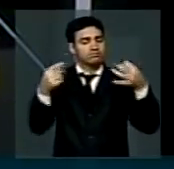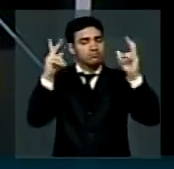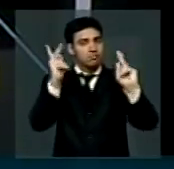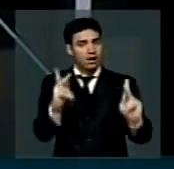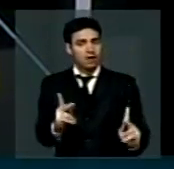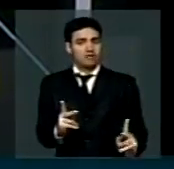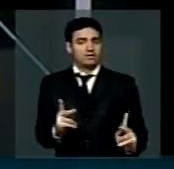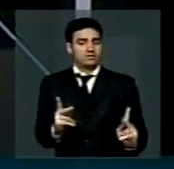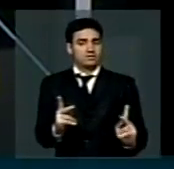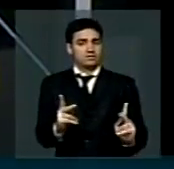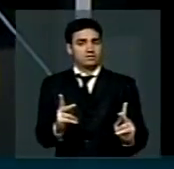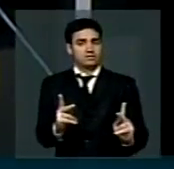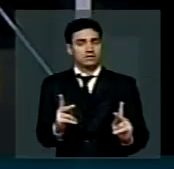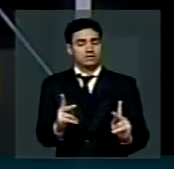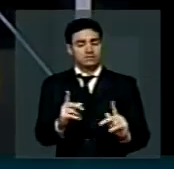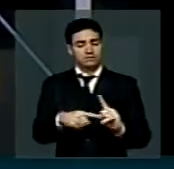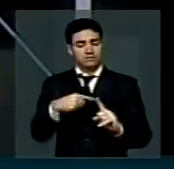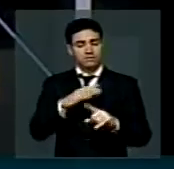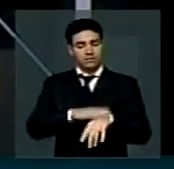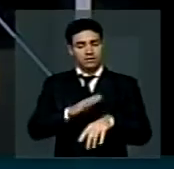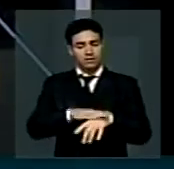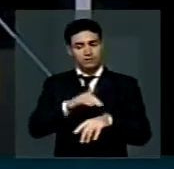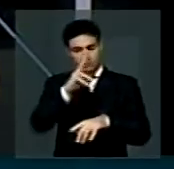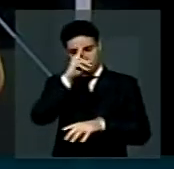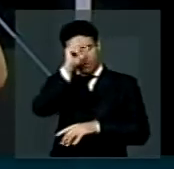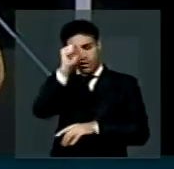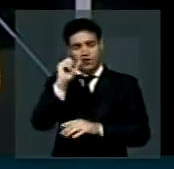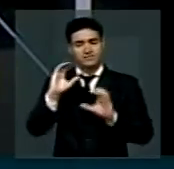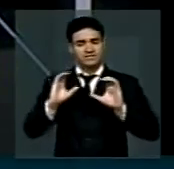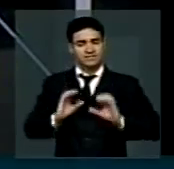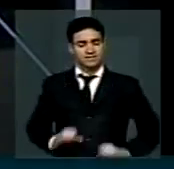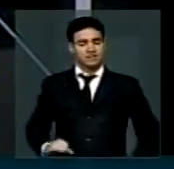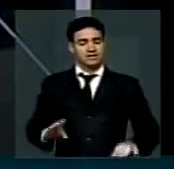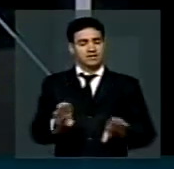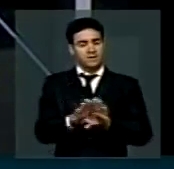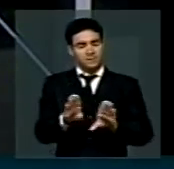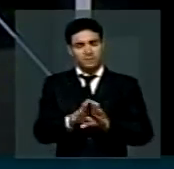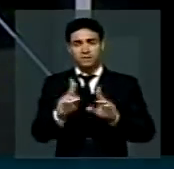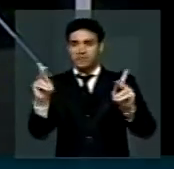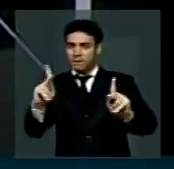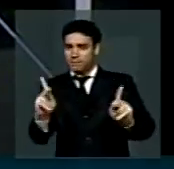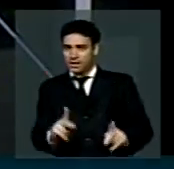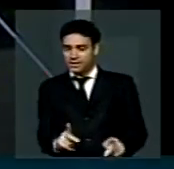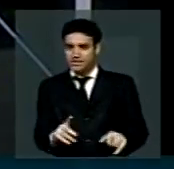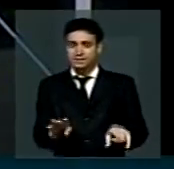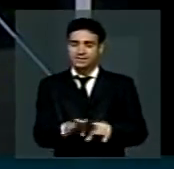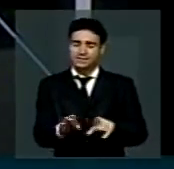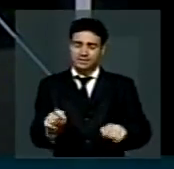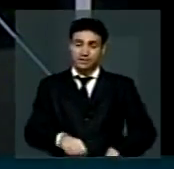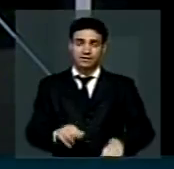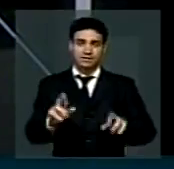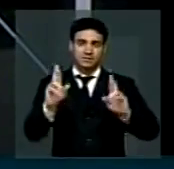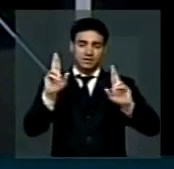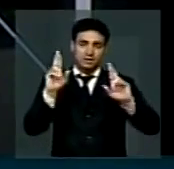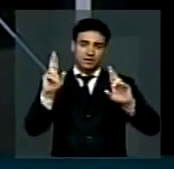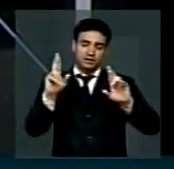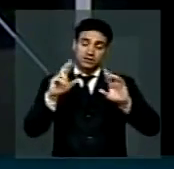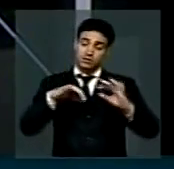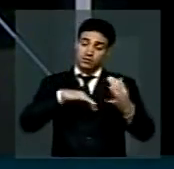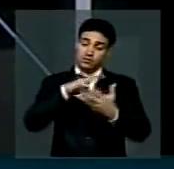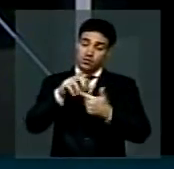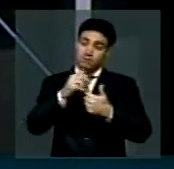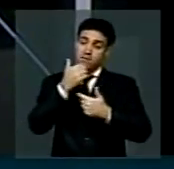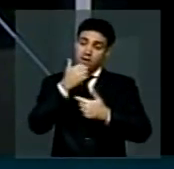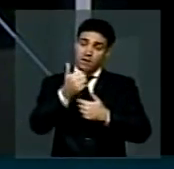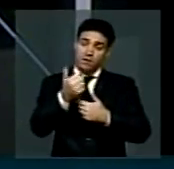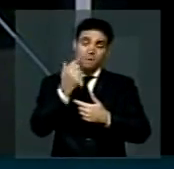sirva para fortalecer a cidadania. Uma cultura de paz que traga esperanças em um mundo